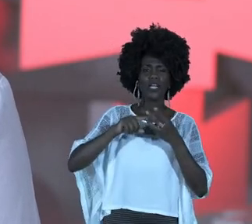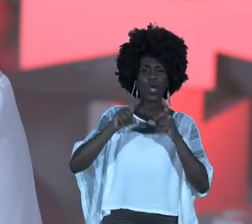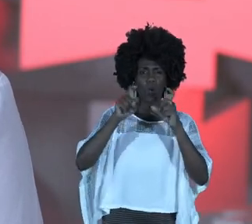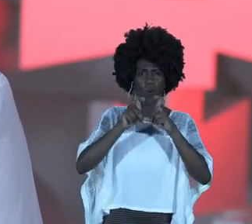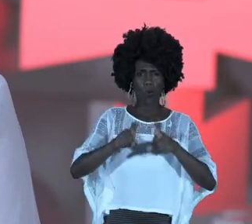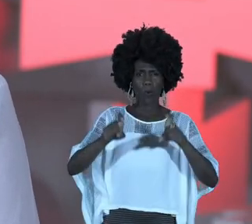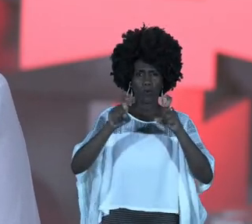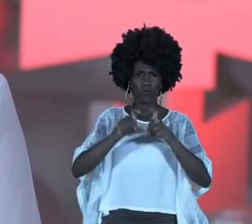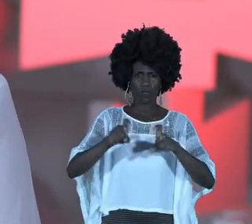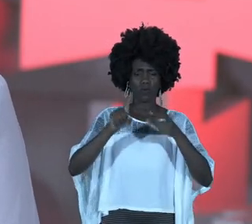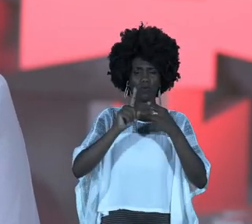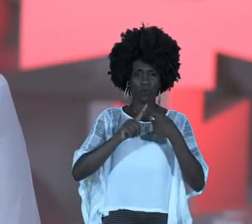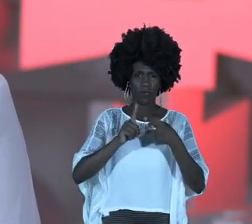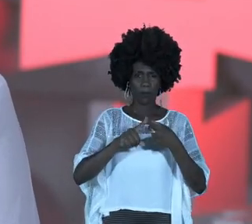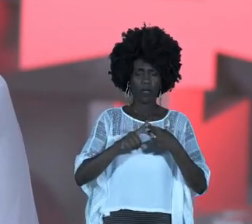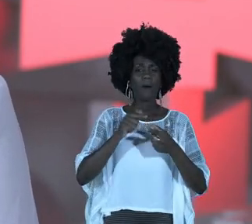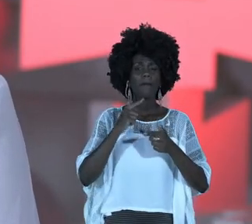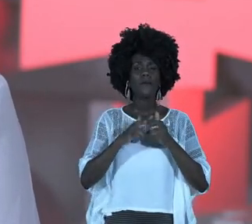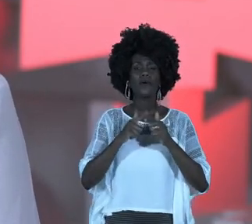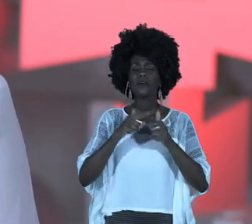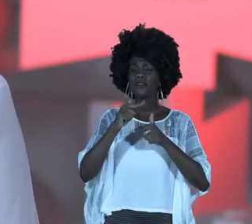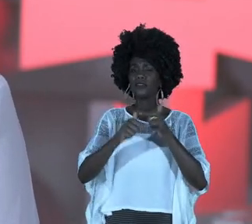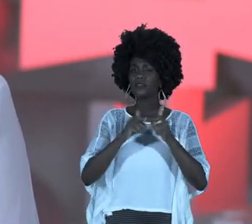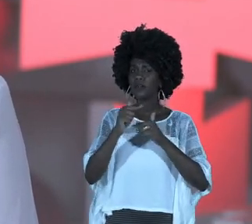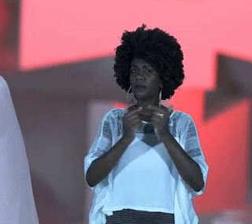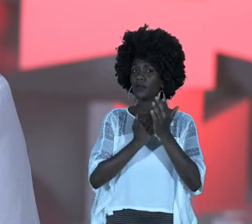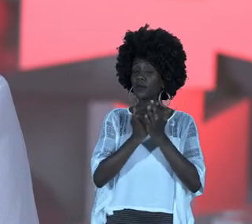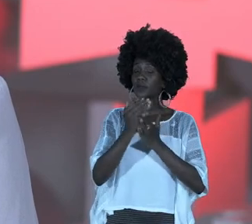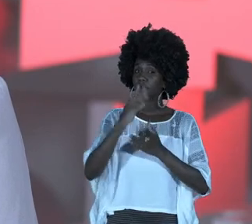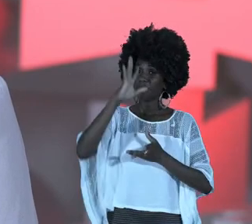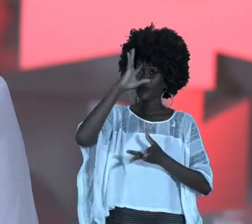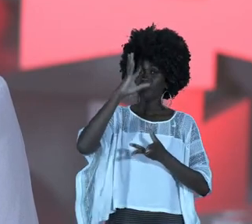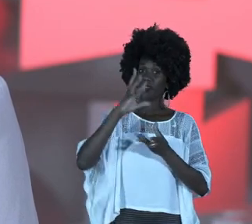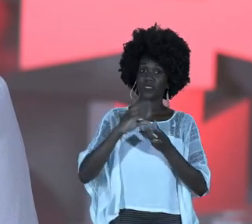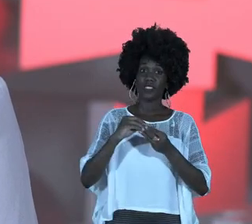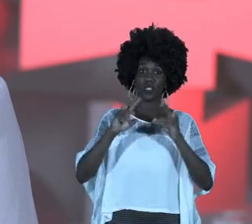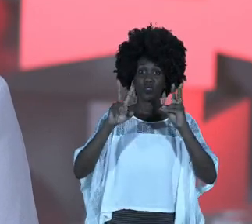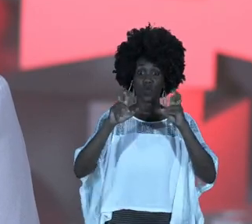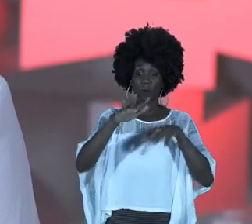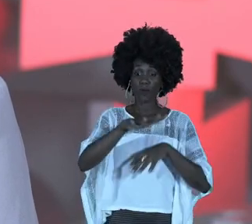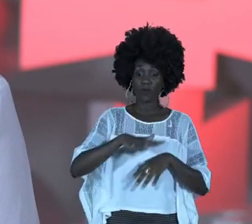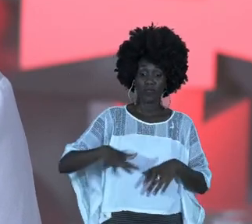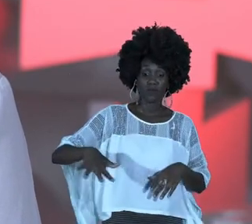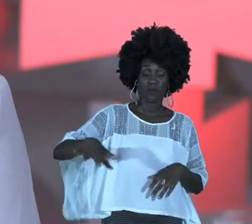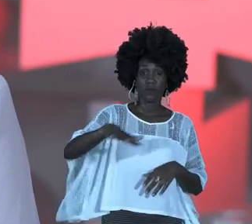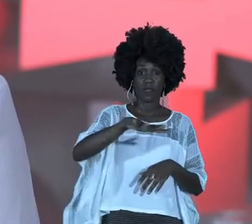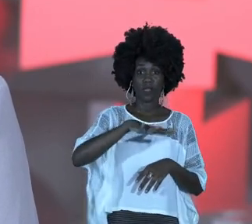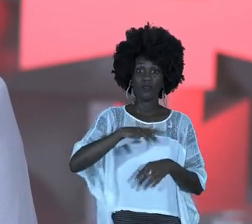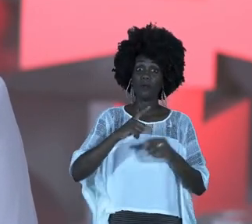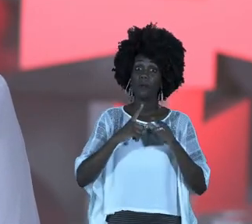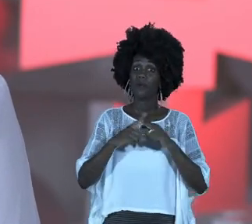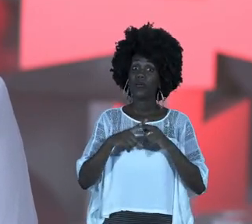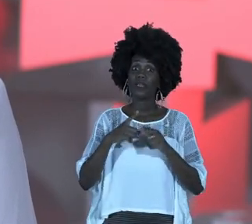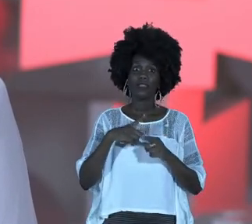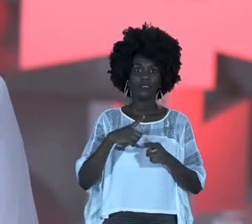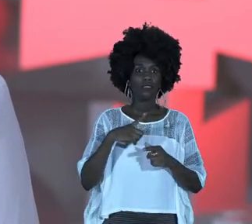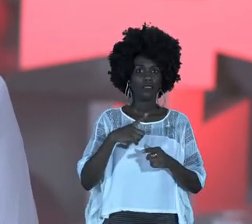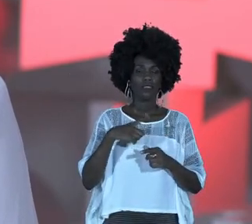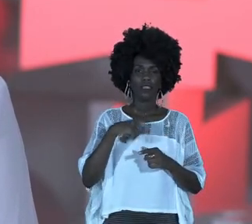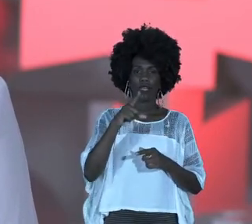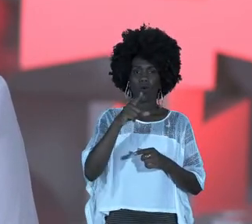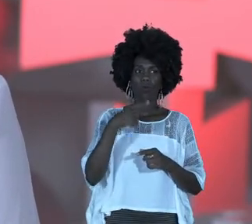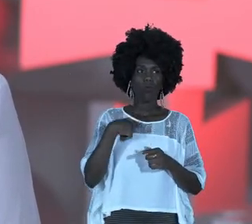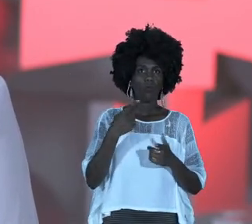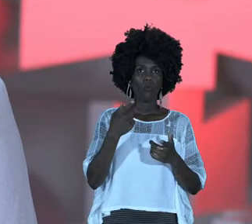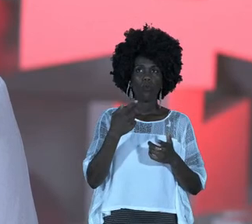E por que esse trabalho para começar nosso entendimento sobre o espaço? Porque existe uma tendência